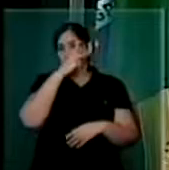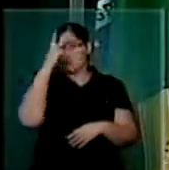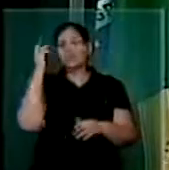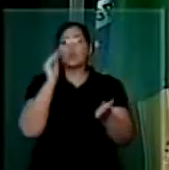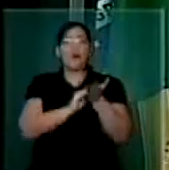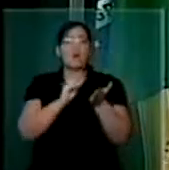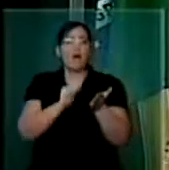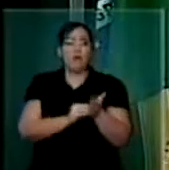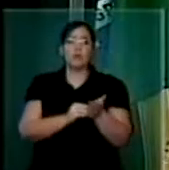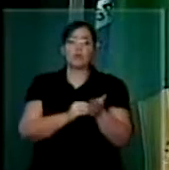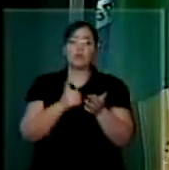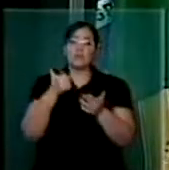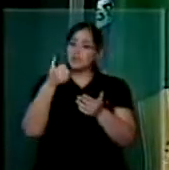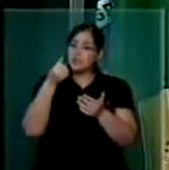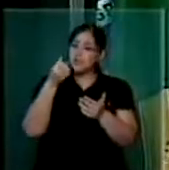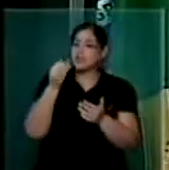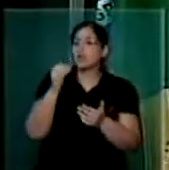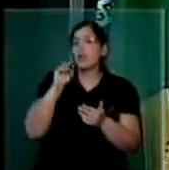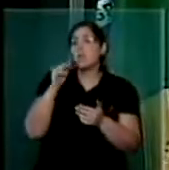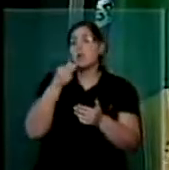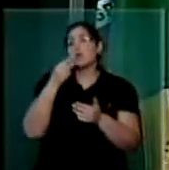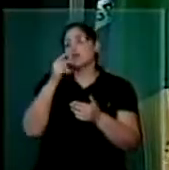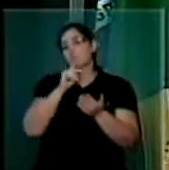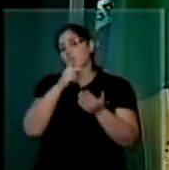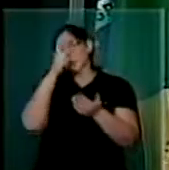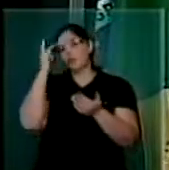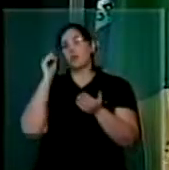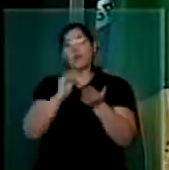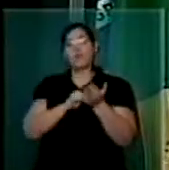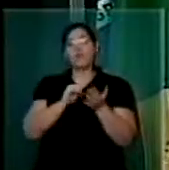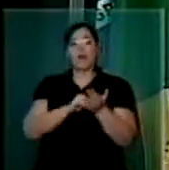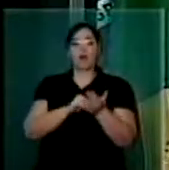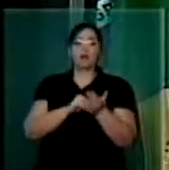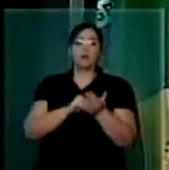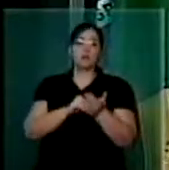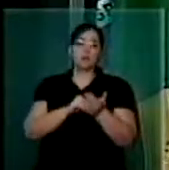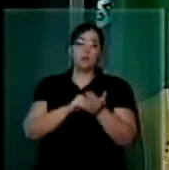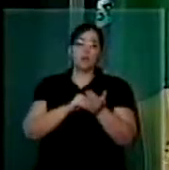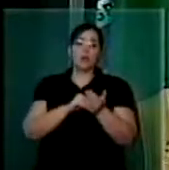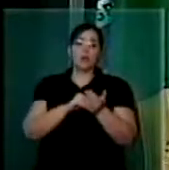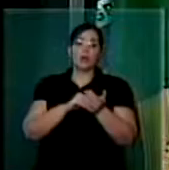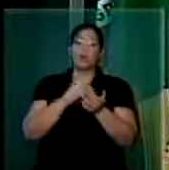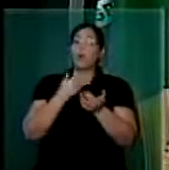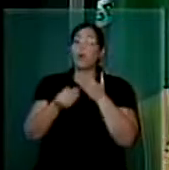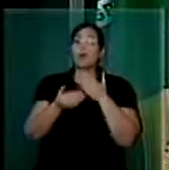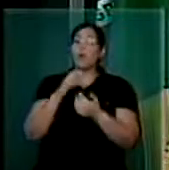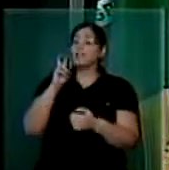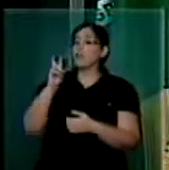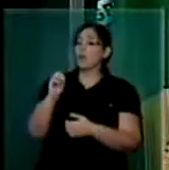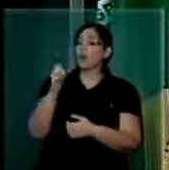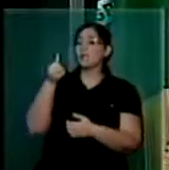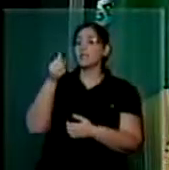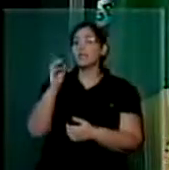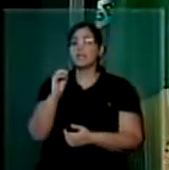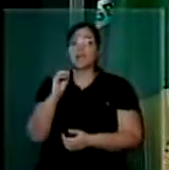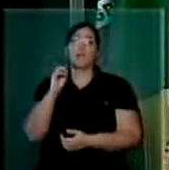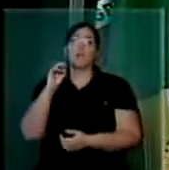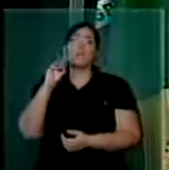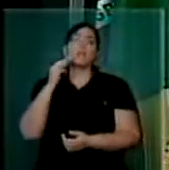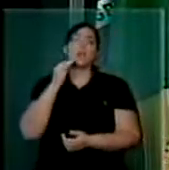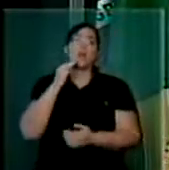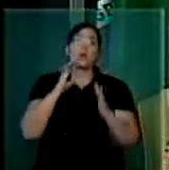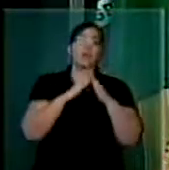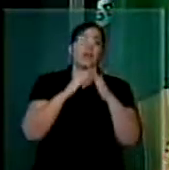mais 160 milhões de pessoas, e de lares 40 milhões, 50 milhões de lares sem